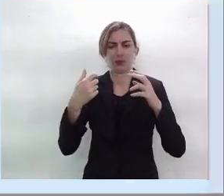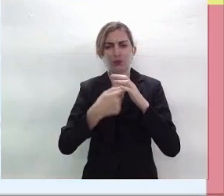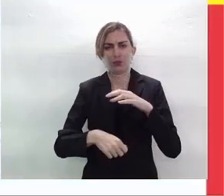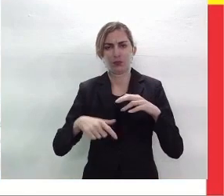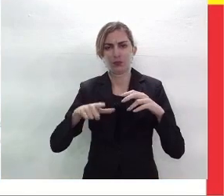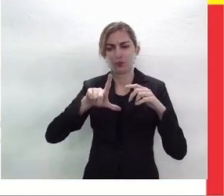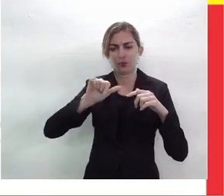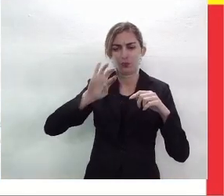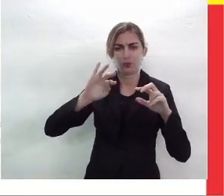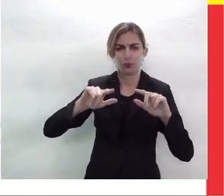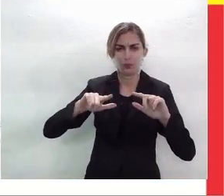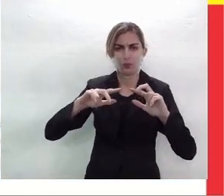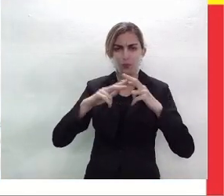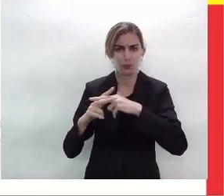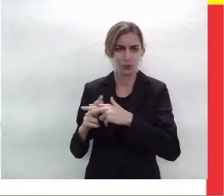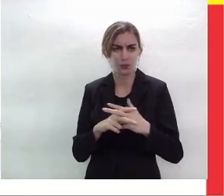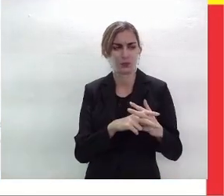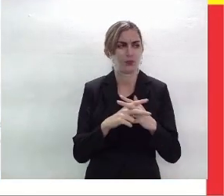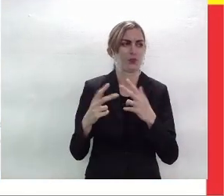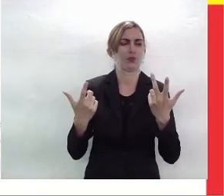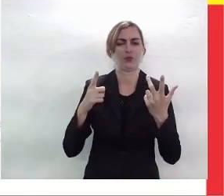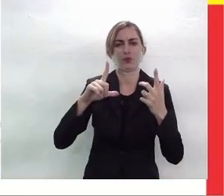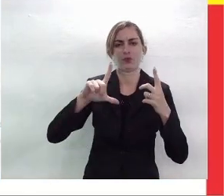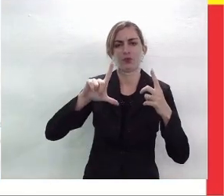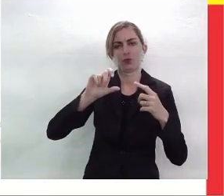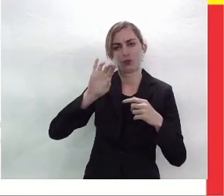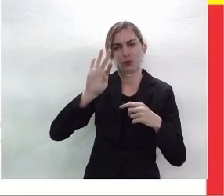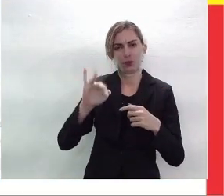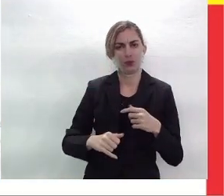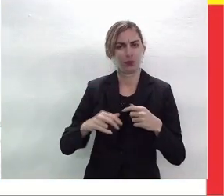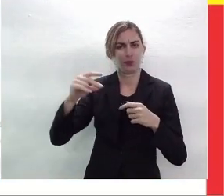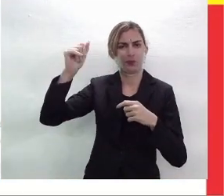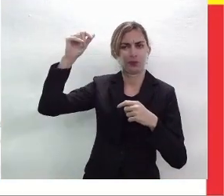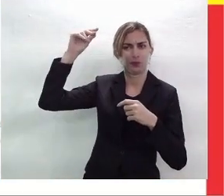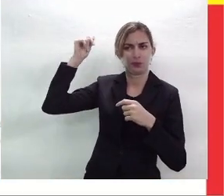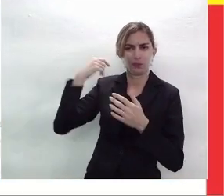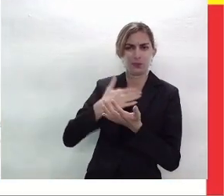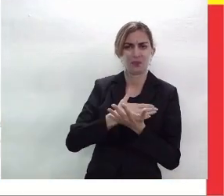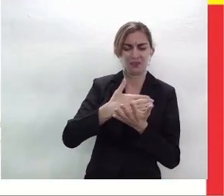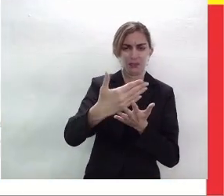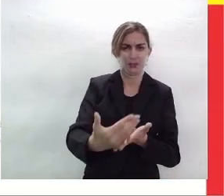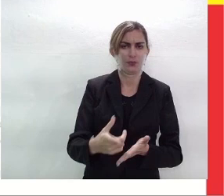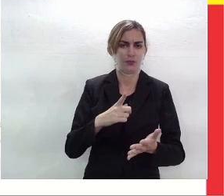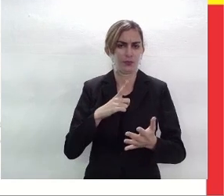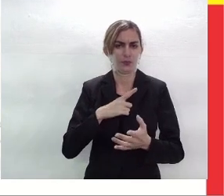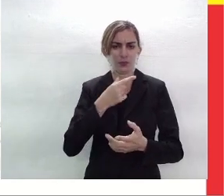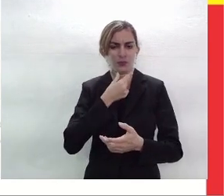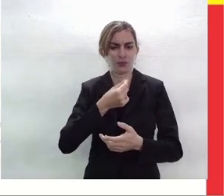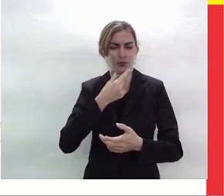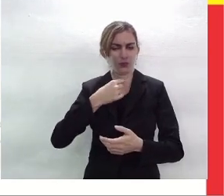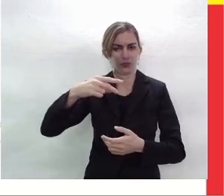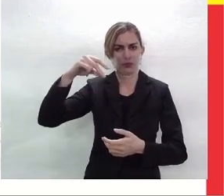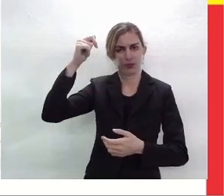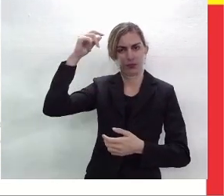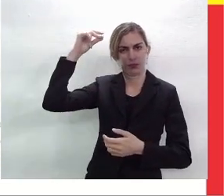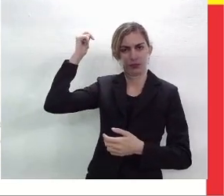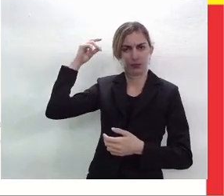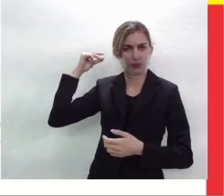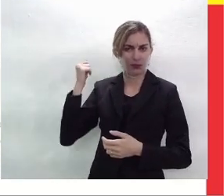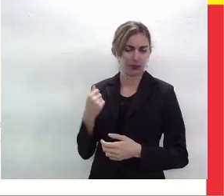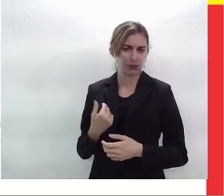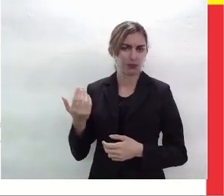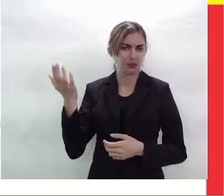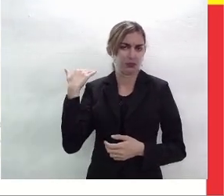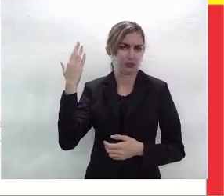está inerente ao homem desde o início da civilização. Então, desde que existem os homens dos primórdios, né,